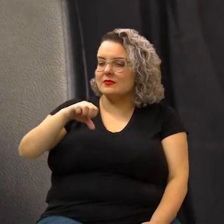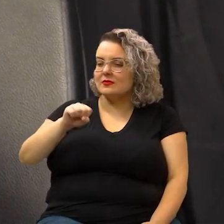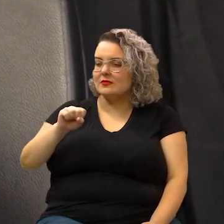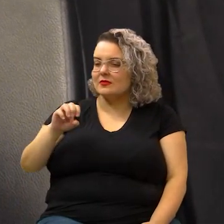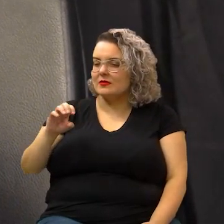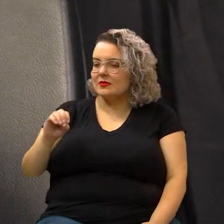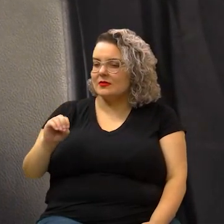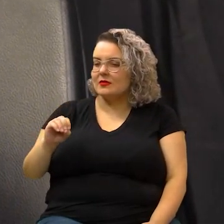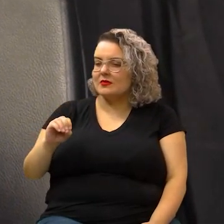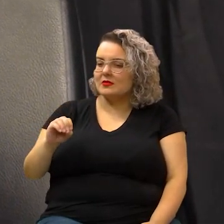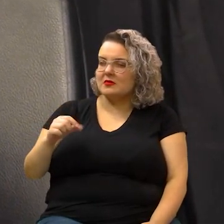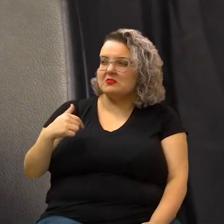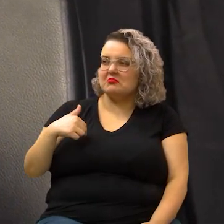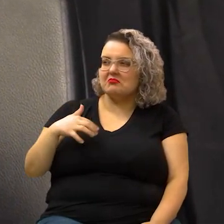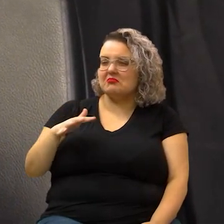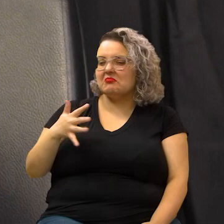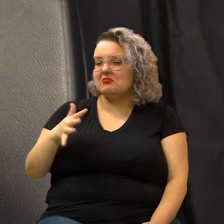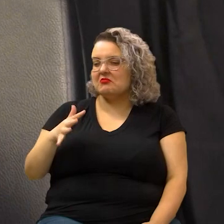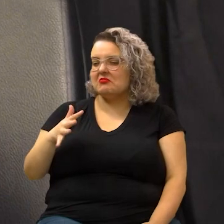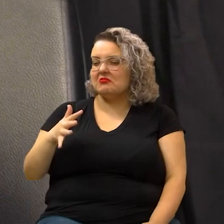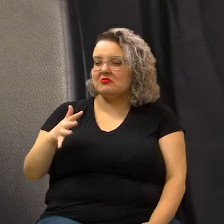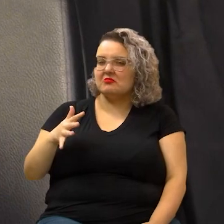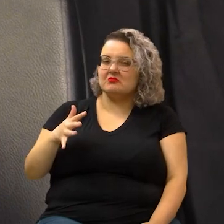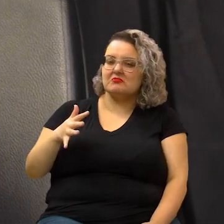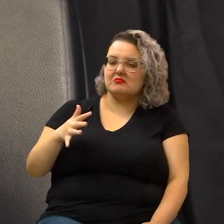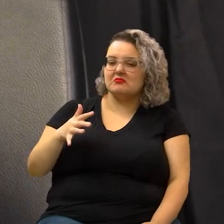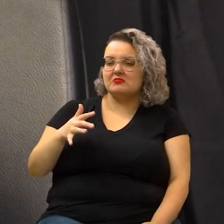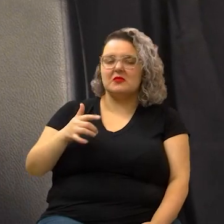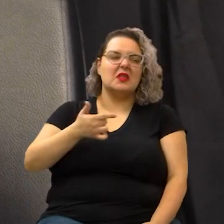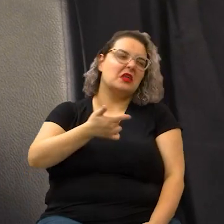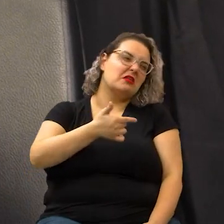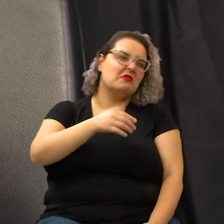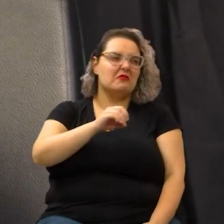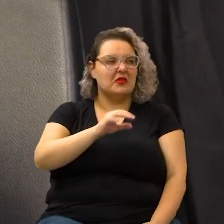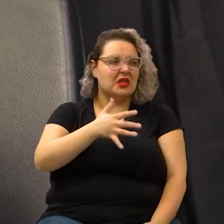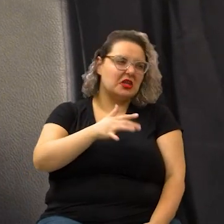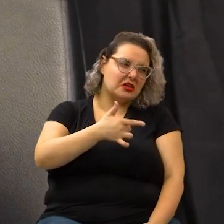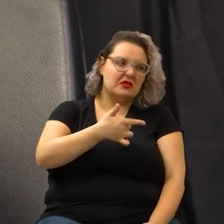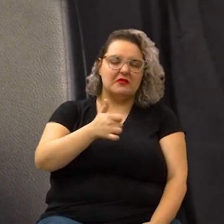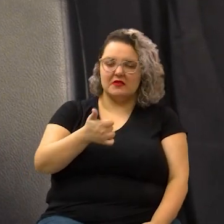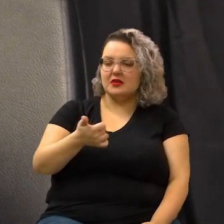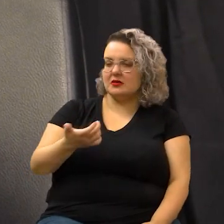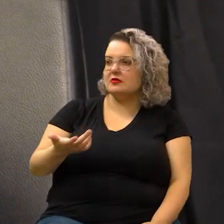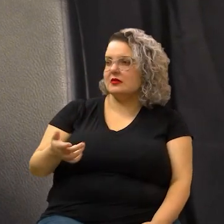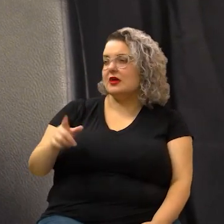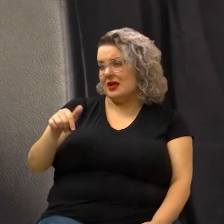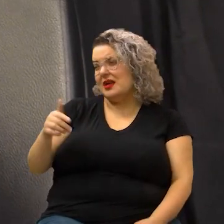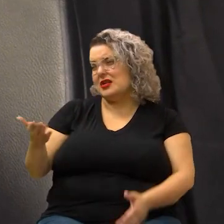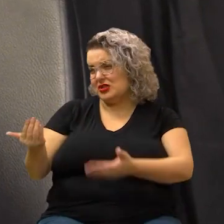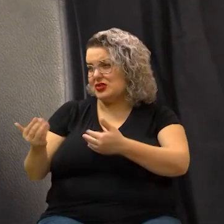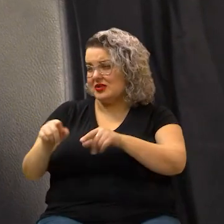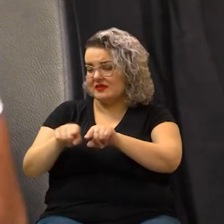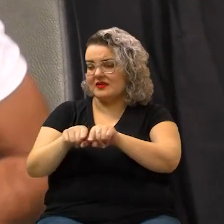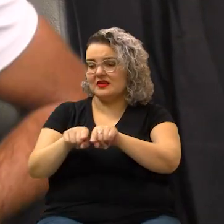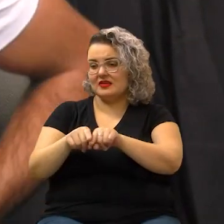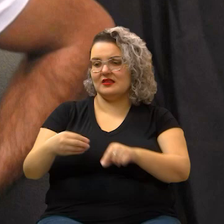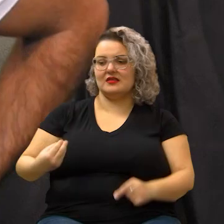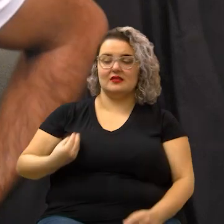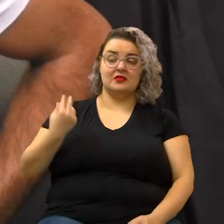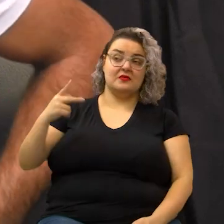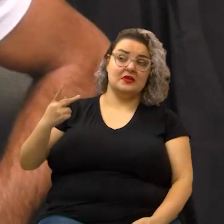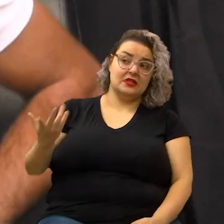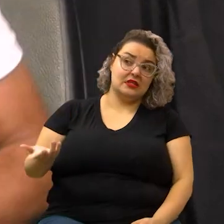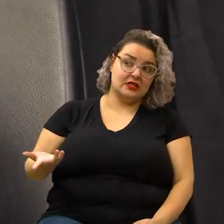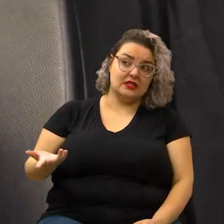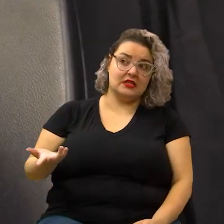sou de 86, então eu tinha ali 15, ela devia ter uns 21. 21, 25, Tá. Jovem também, né? Tem Sim. a